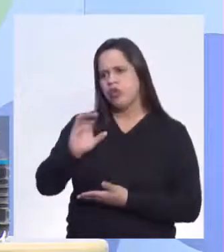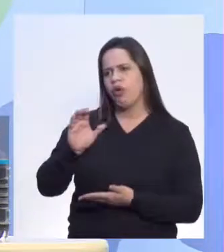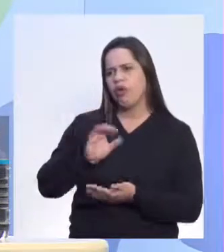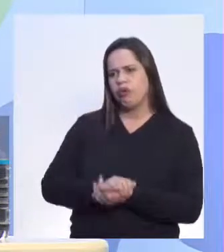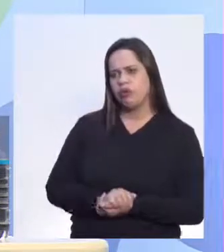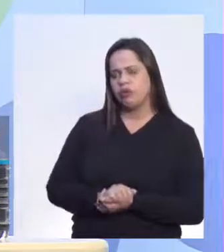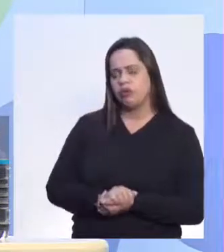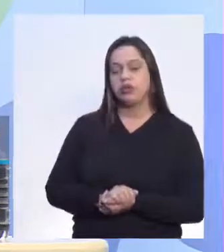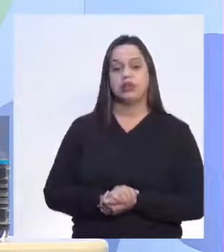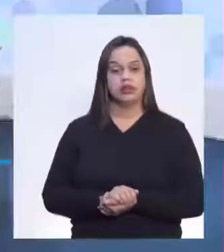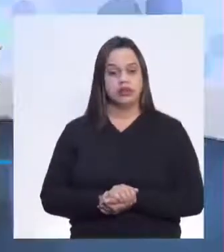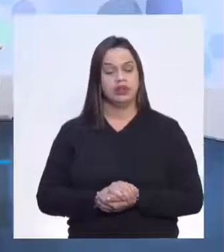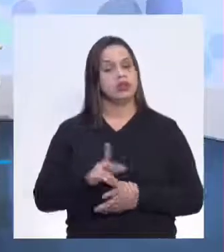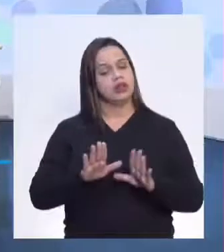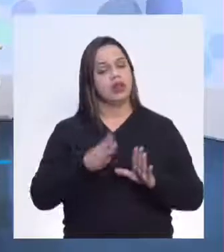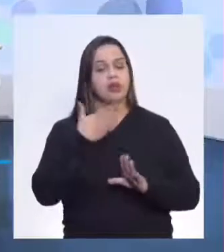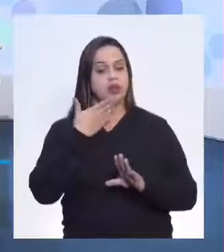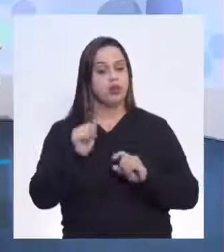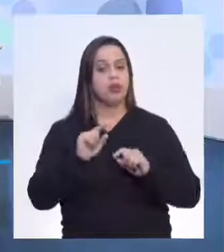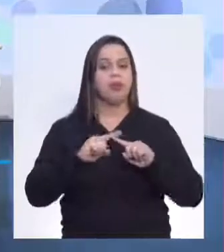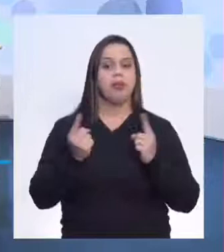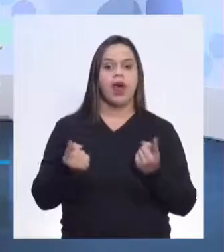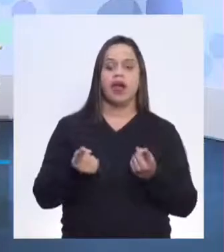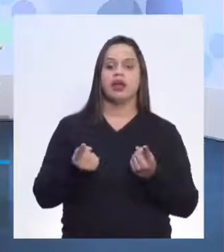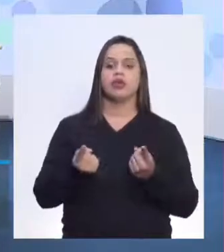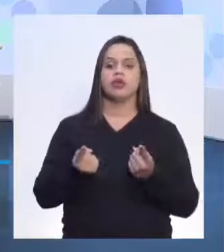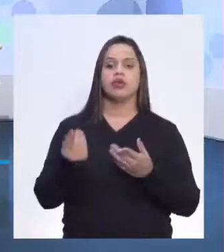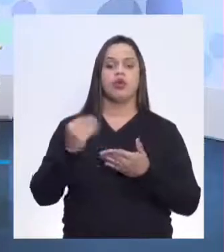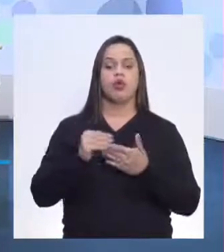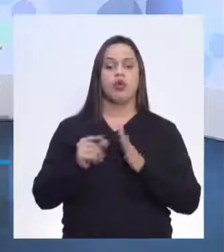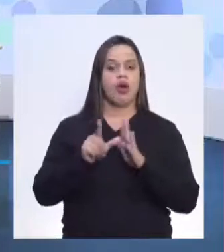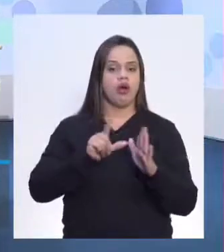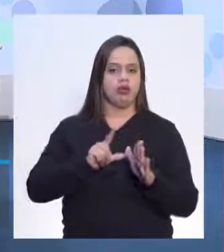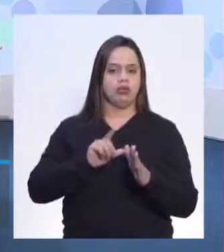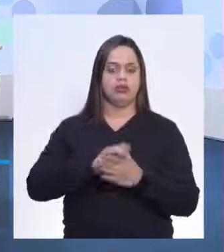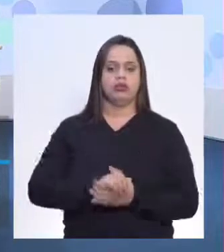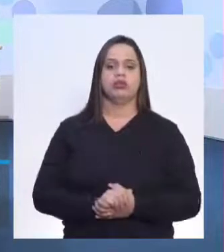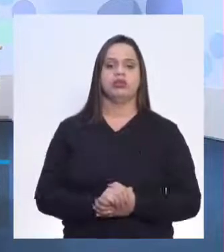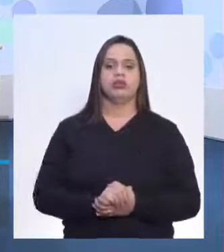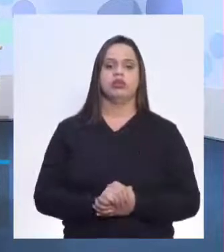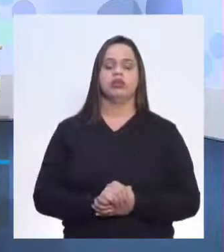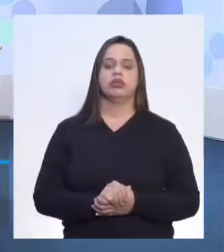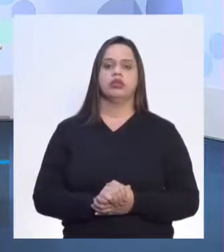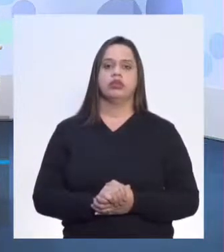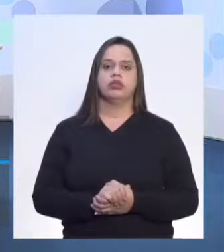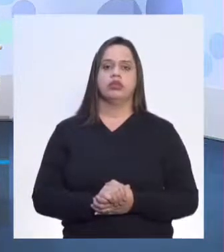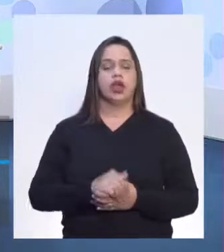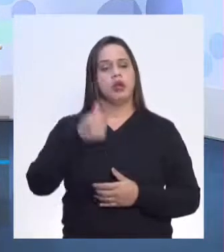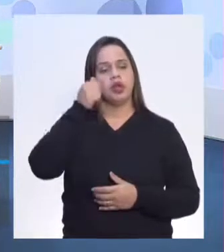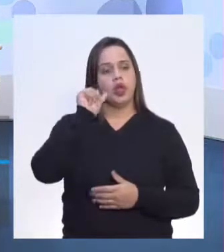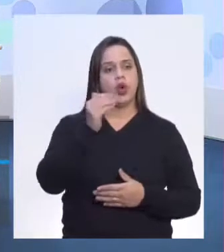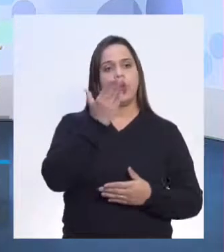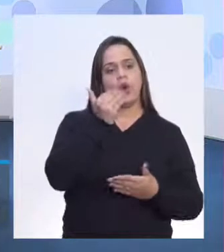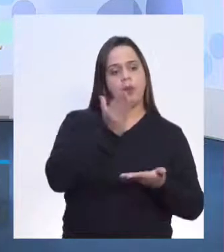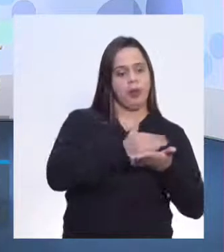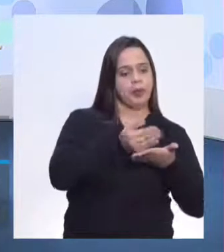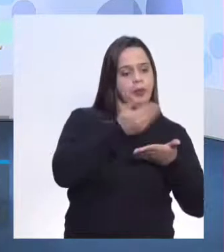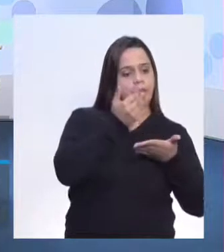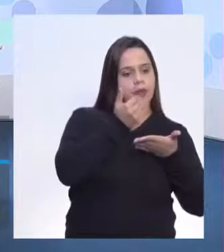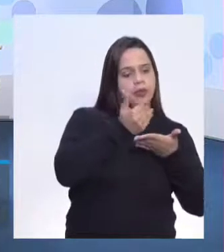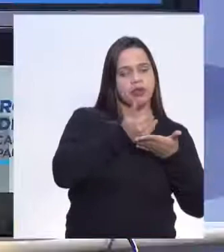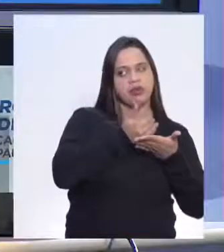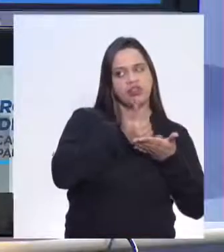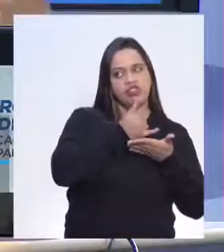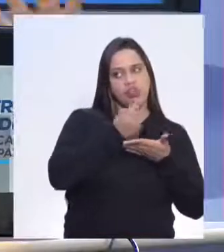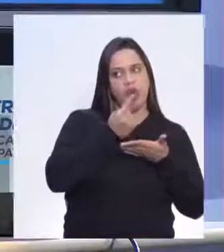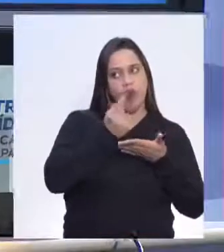assim, né? Então ela deu uma melhorada, mas não Sim. colocou o que viria antes, por exemplo. né? Não Pedrinho precisa. comeu o bolinho inteiro e lamentou, né? Vamos lá. Ó, Aí olha você o